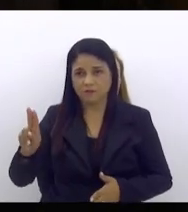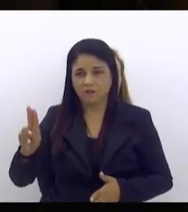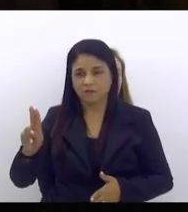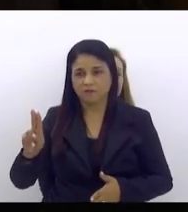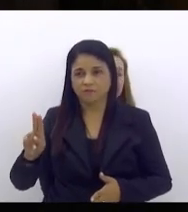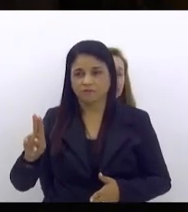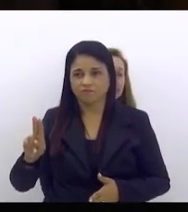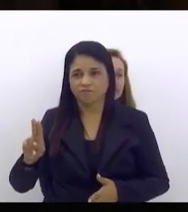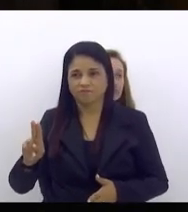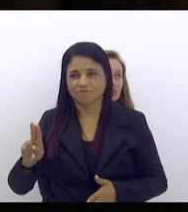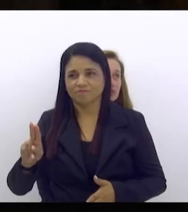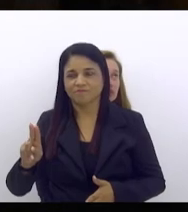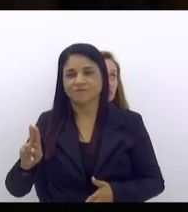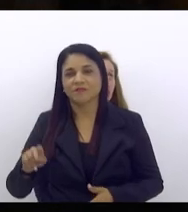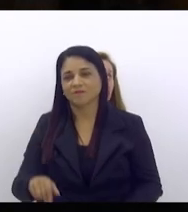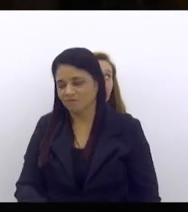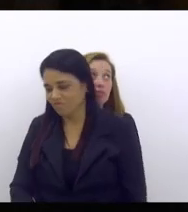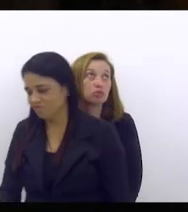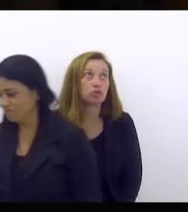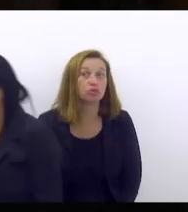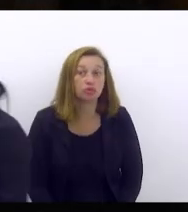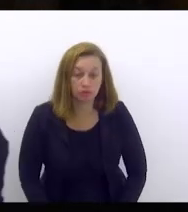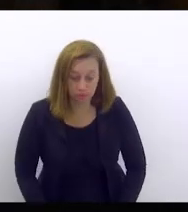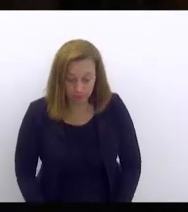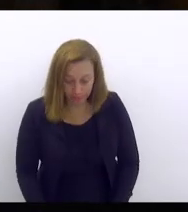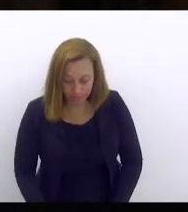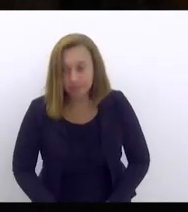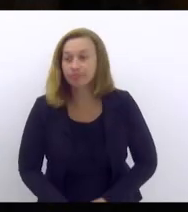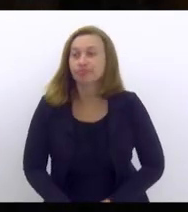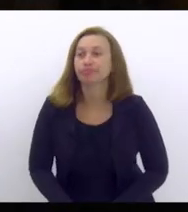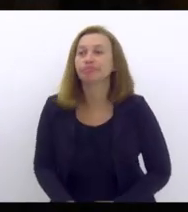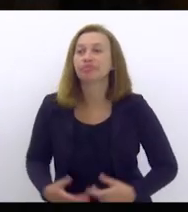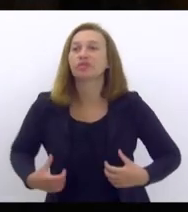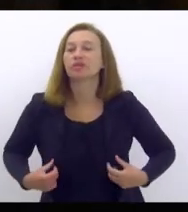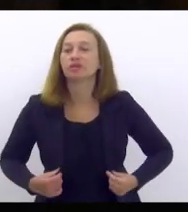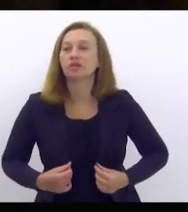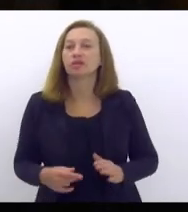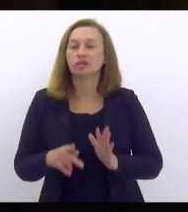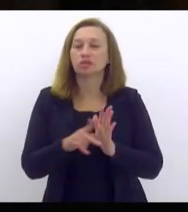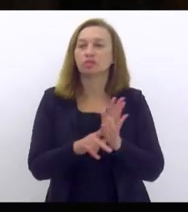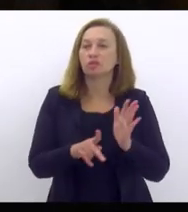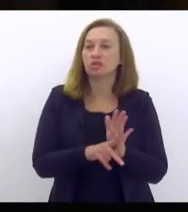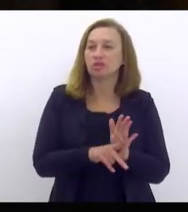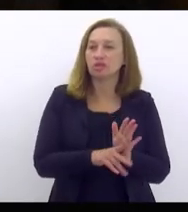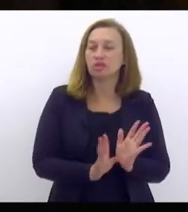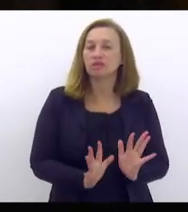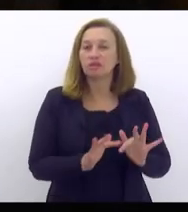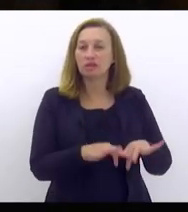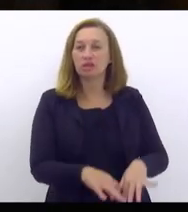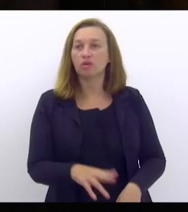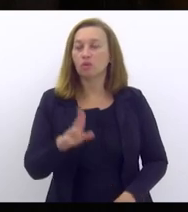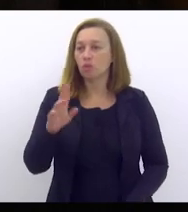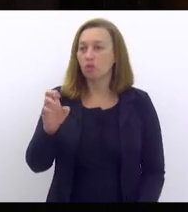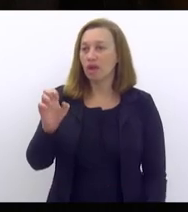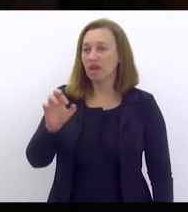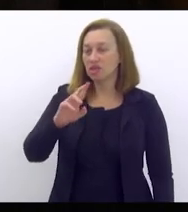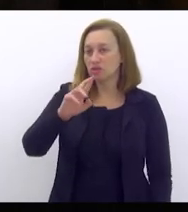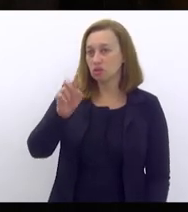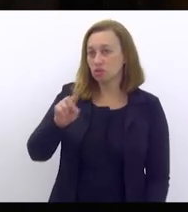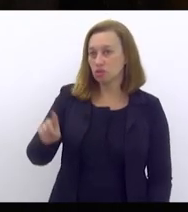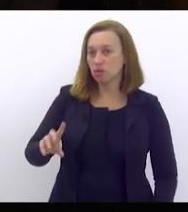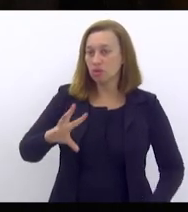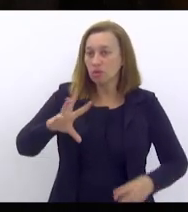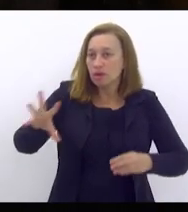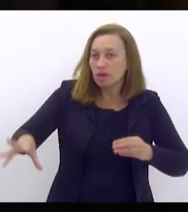mais da sua Zona Oeste. E este projeto acabava com o UESO para incorporá-la